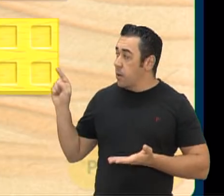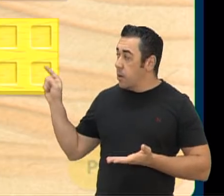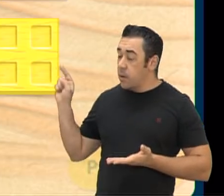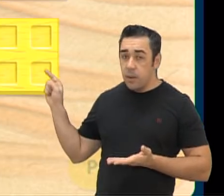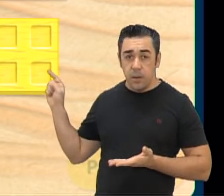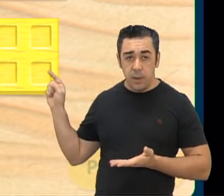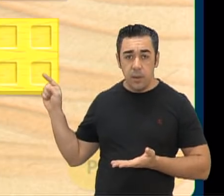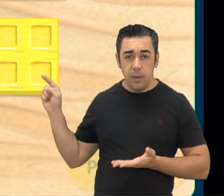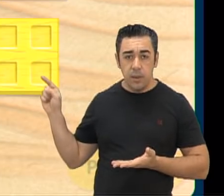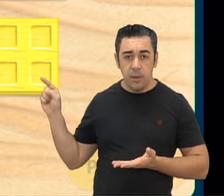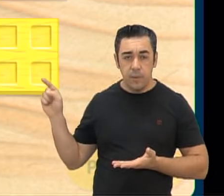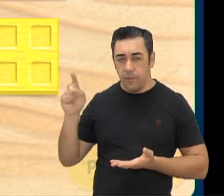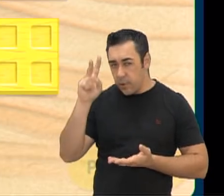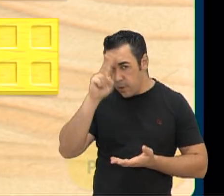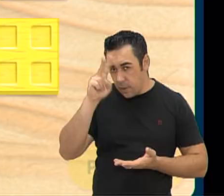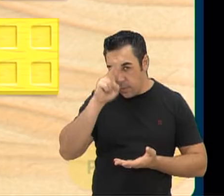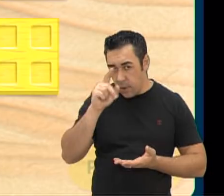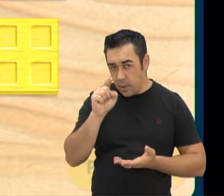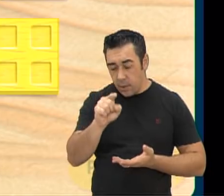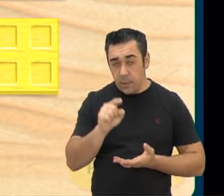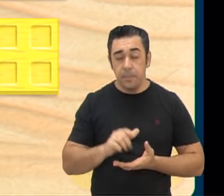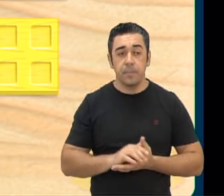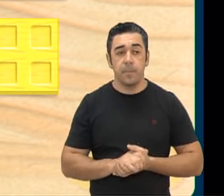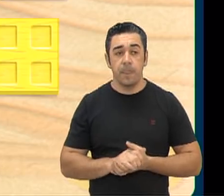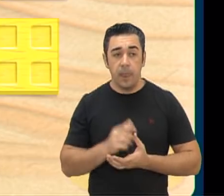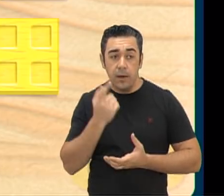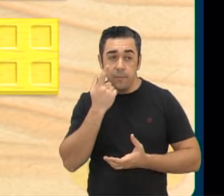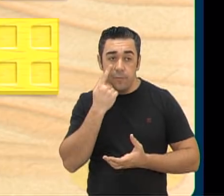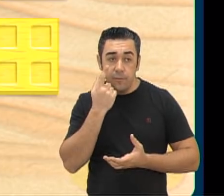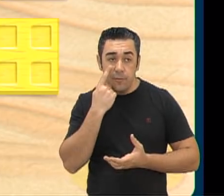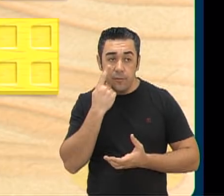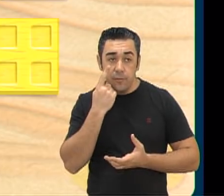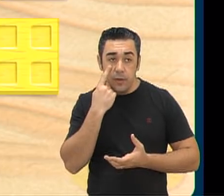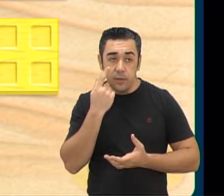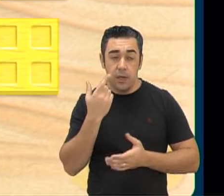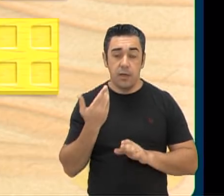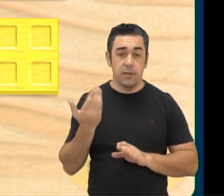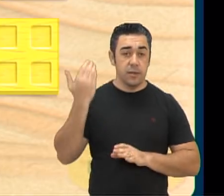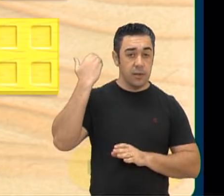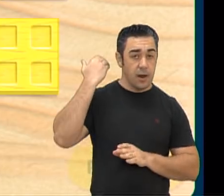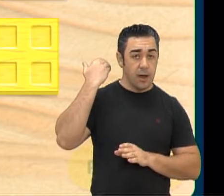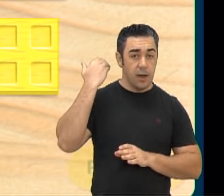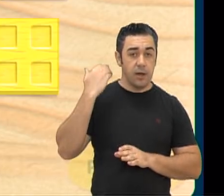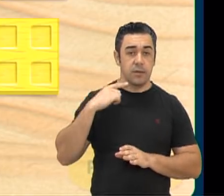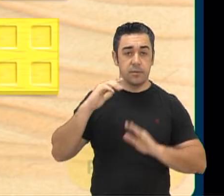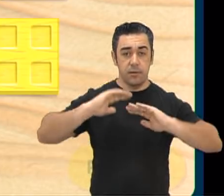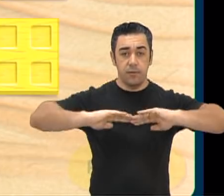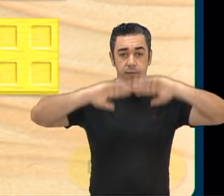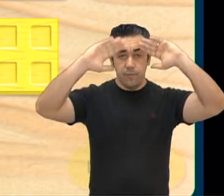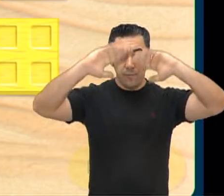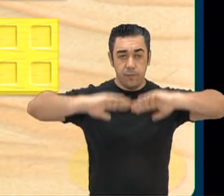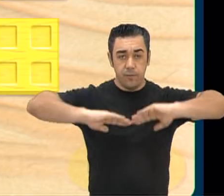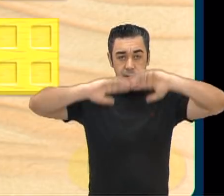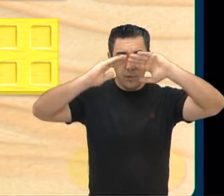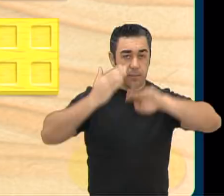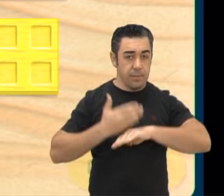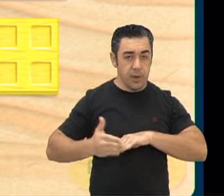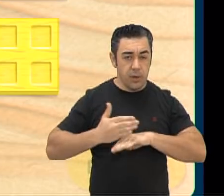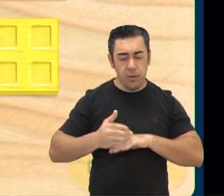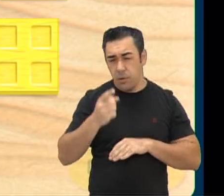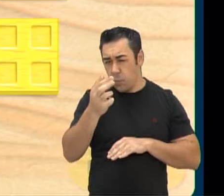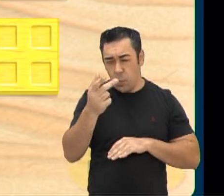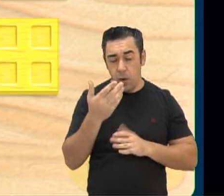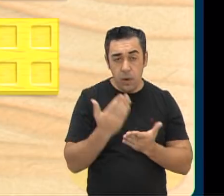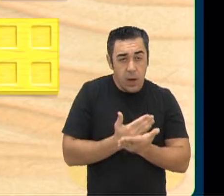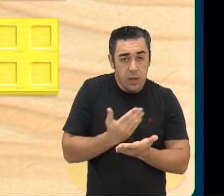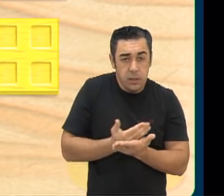figura. Então, vamos só relembrar ali, ó. Veja que na figura ela tem um fundo branco, considere aquilo como uma folha quadriculada. Vocês